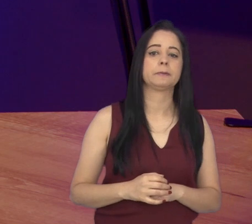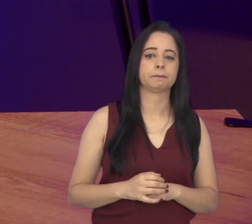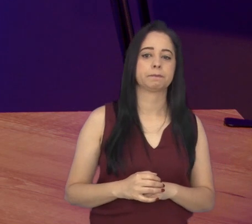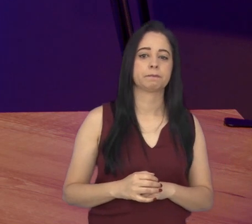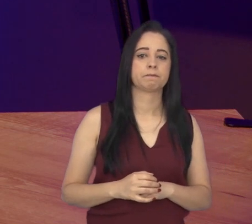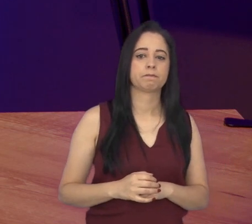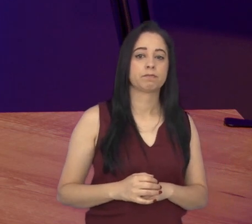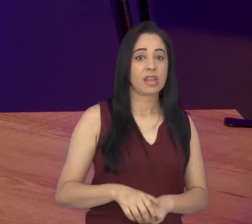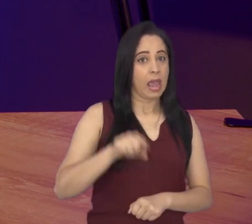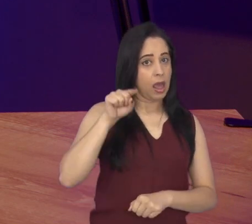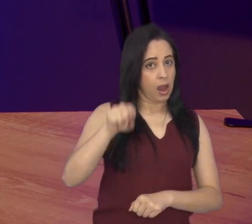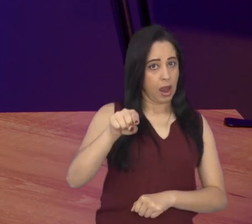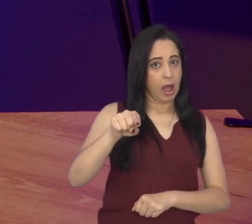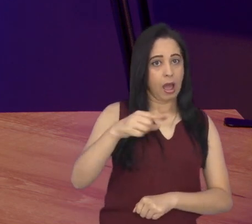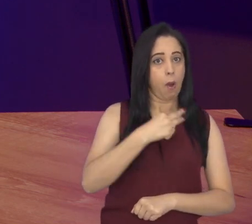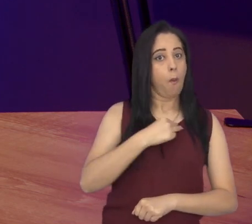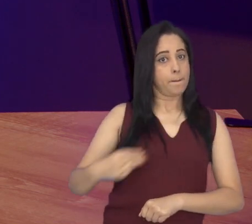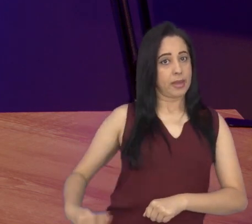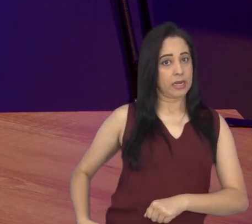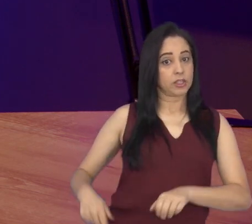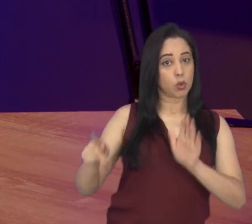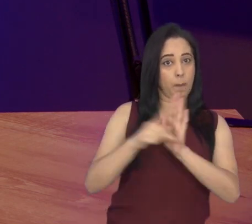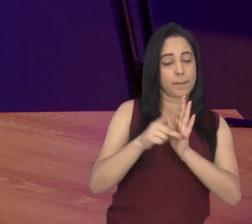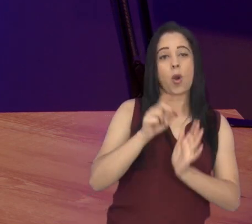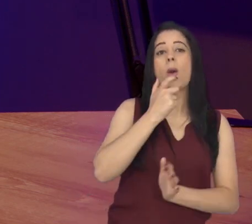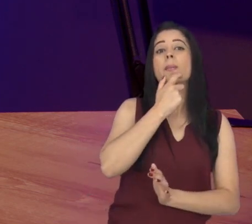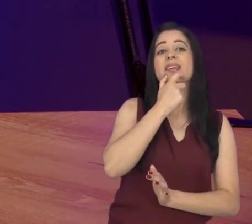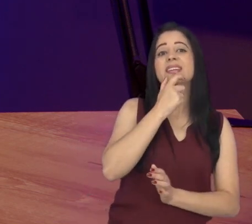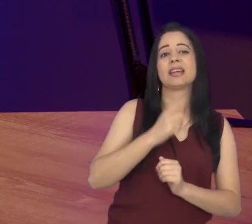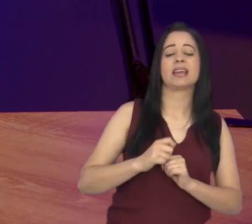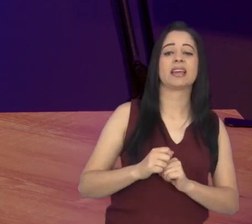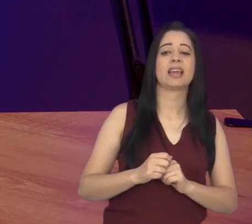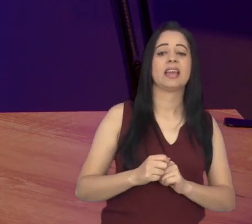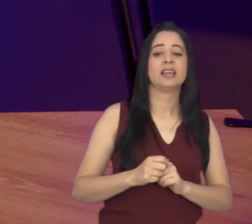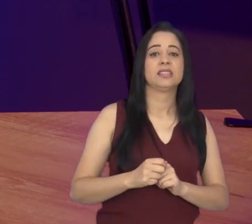E é legal a gente falar que, na verdade, o ministro britânico,